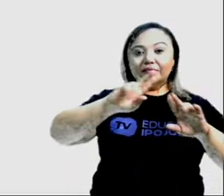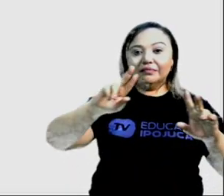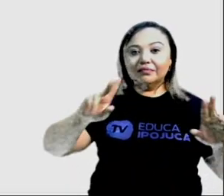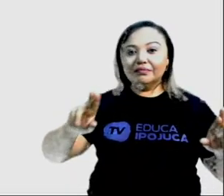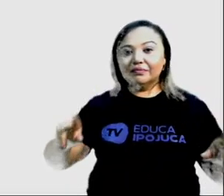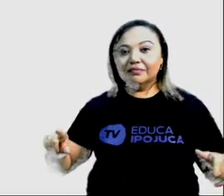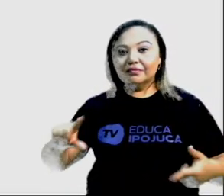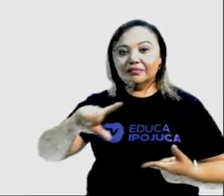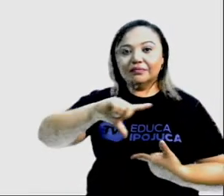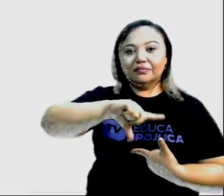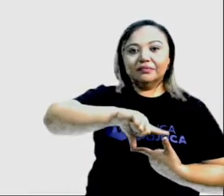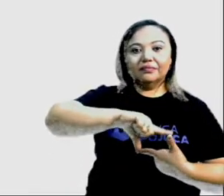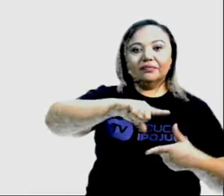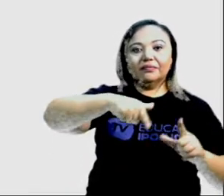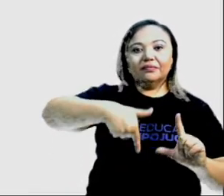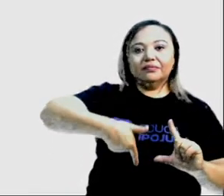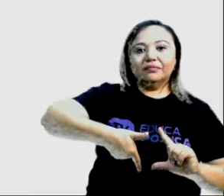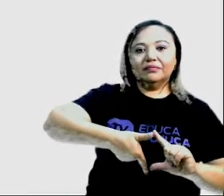várias